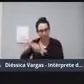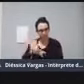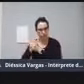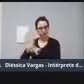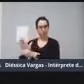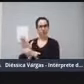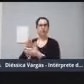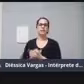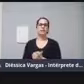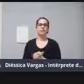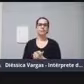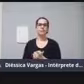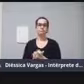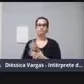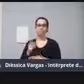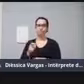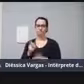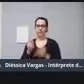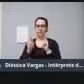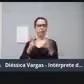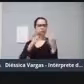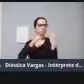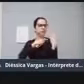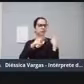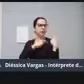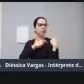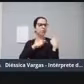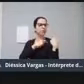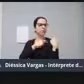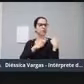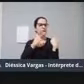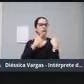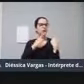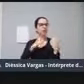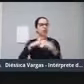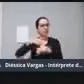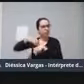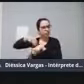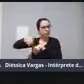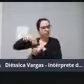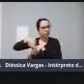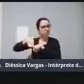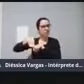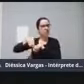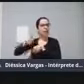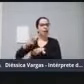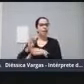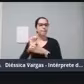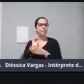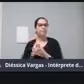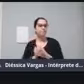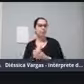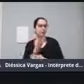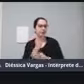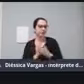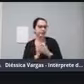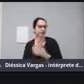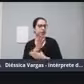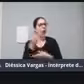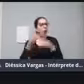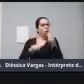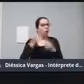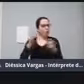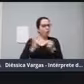ele possuía as dicas que eram em formatos de poesia. Então, como funcionava o jogo? O